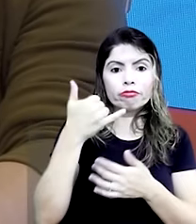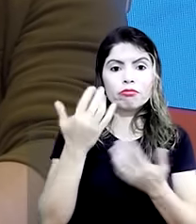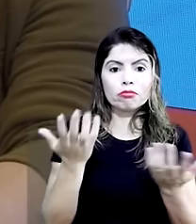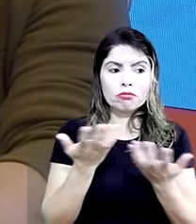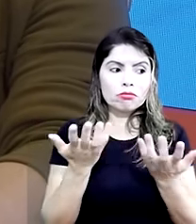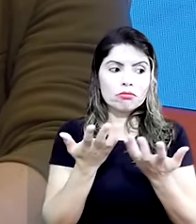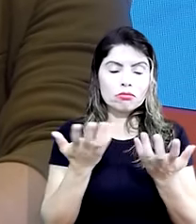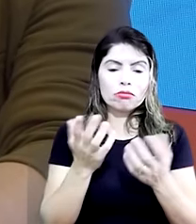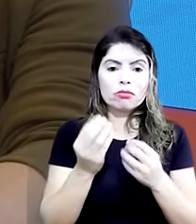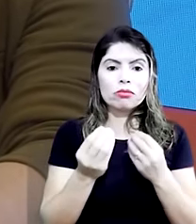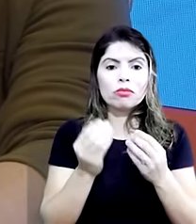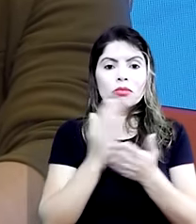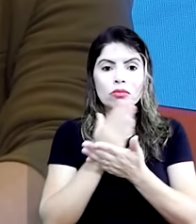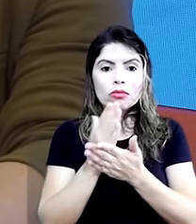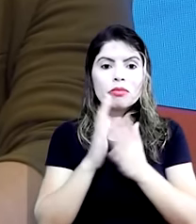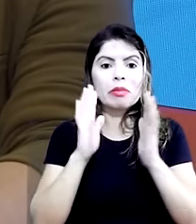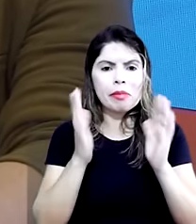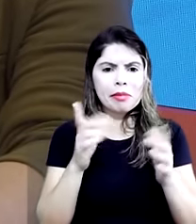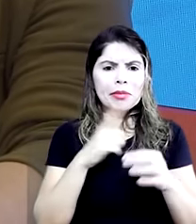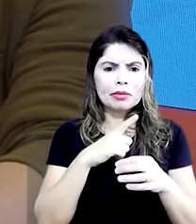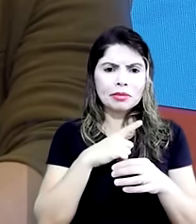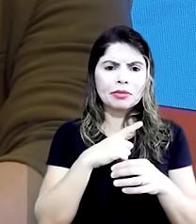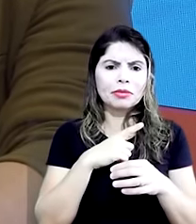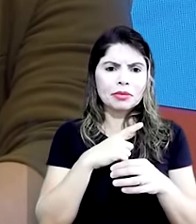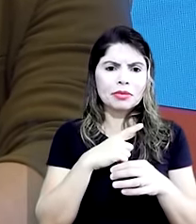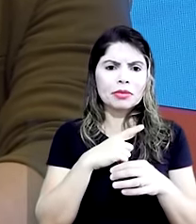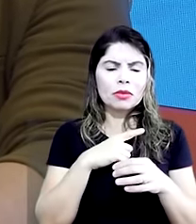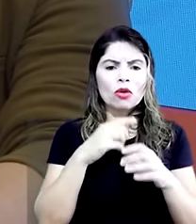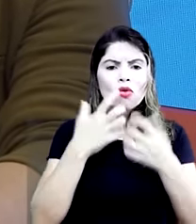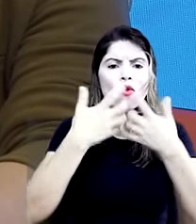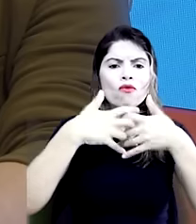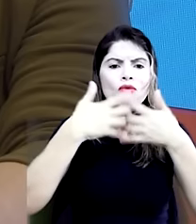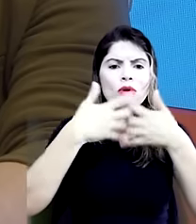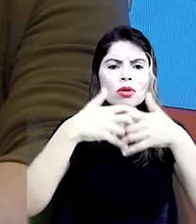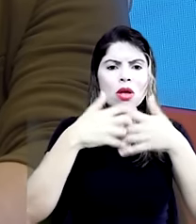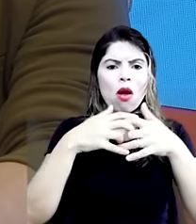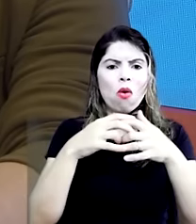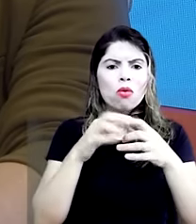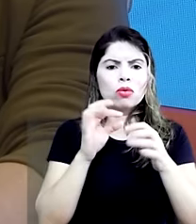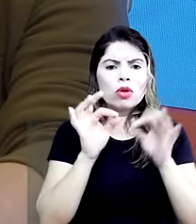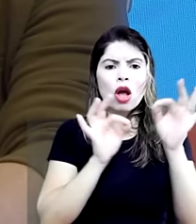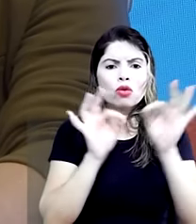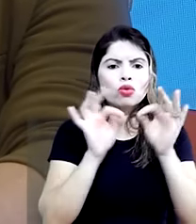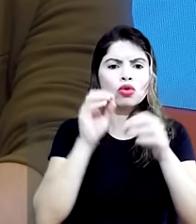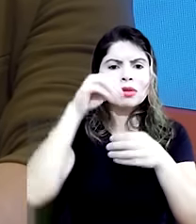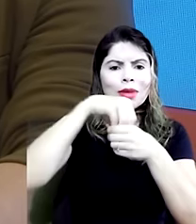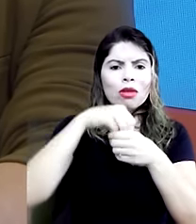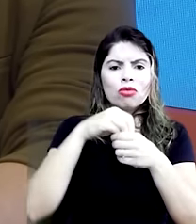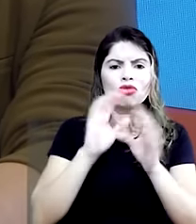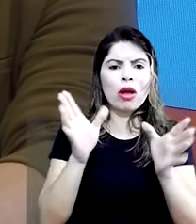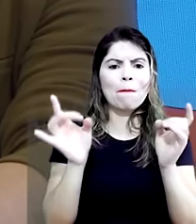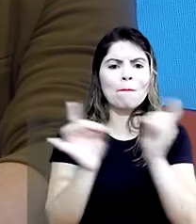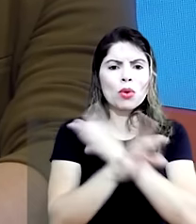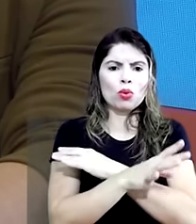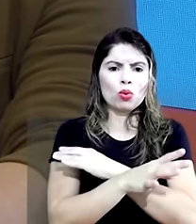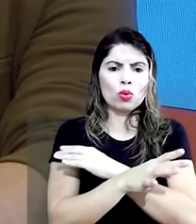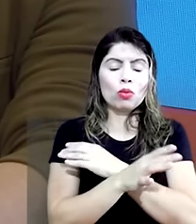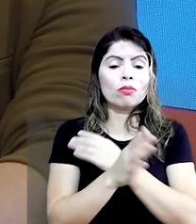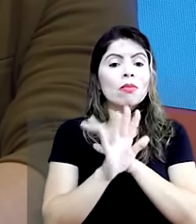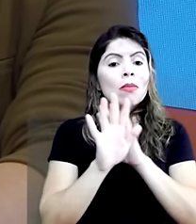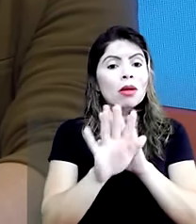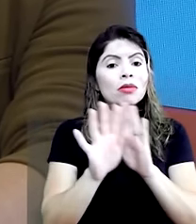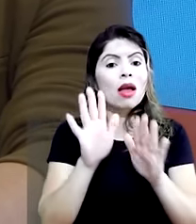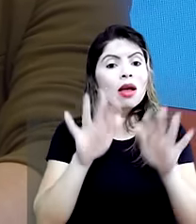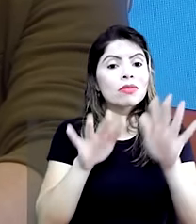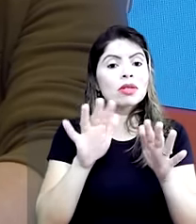e alguns deles já TM essa pré-configuração né que deixa melhor a imagem mas muitos deles eles capturam e